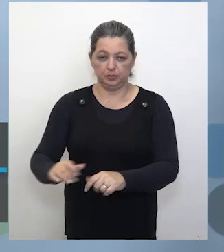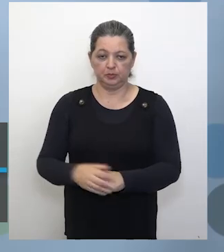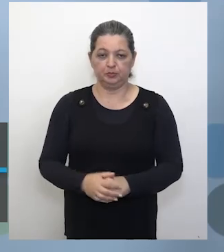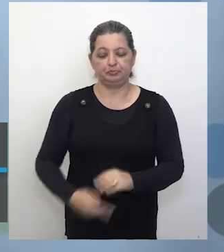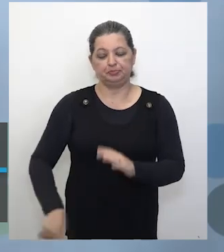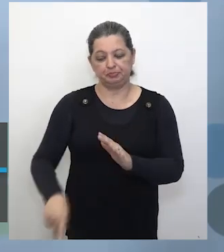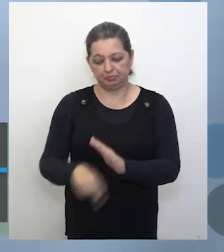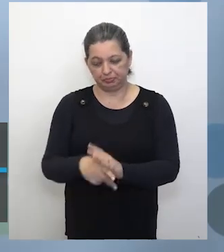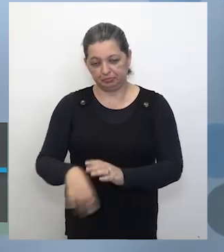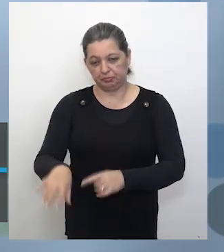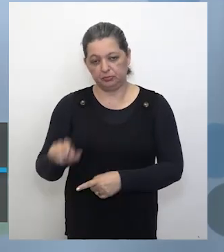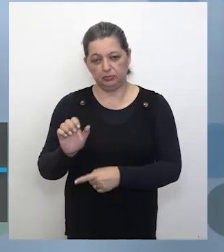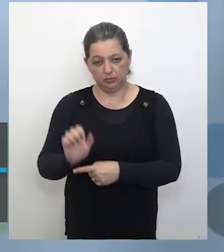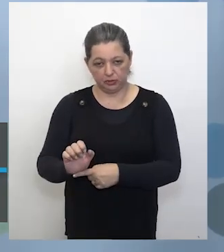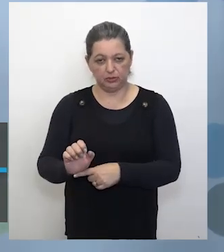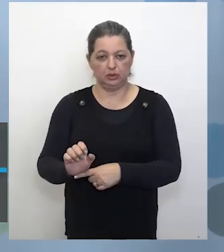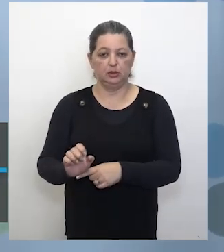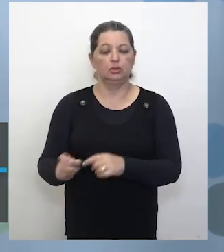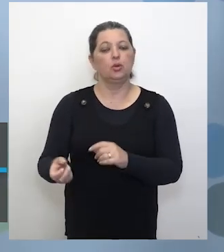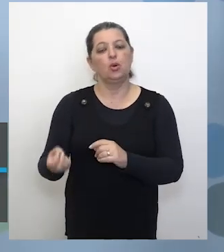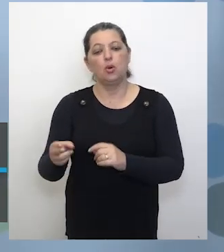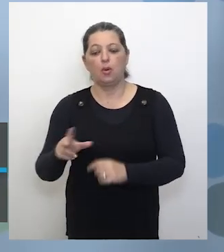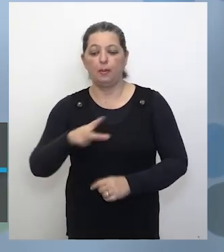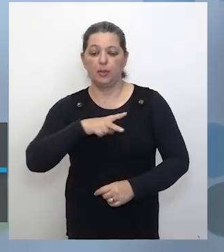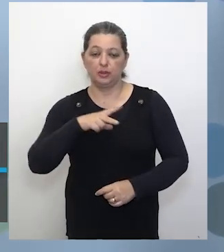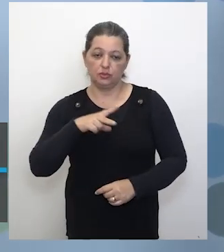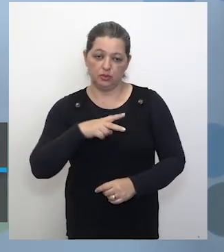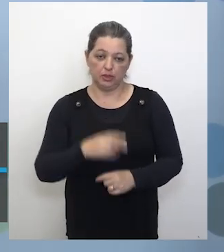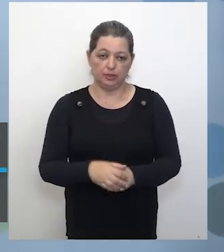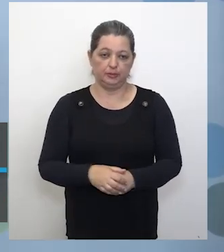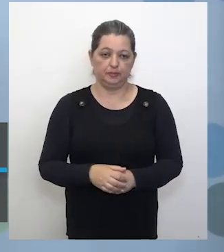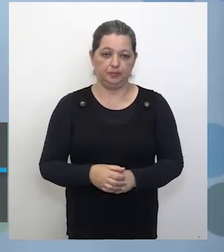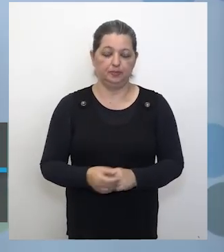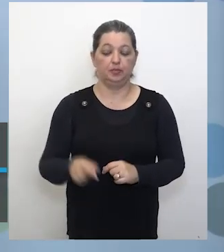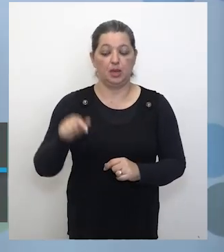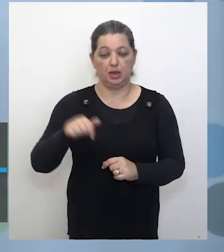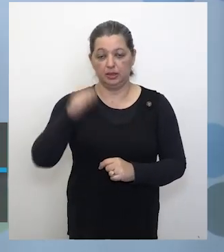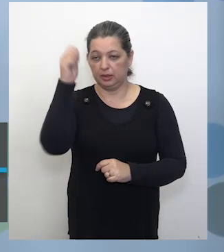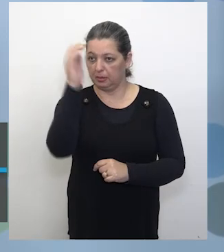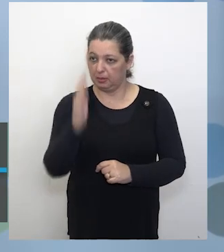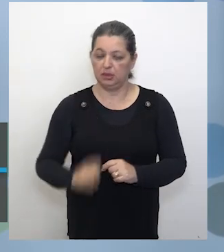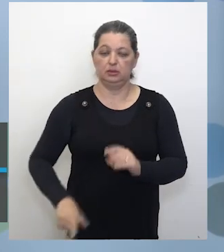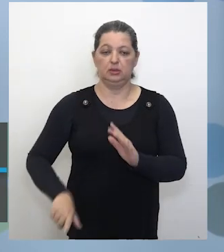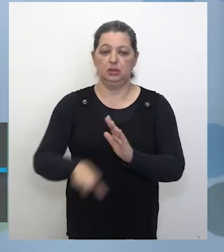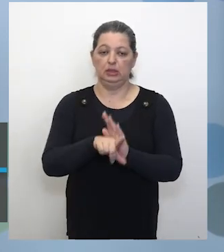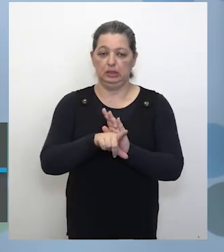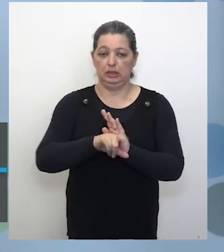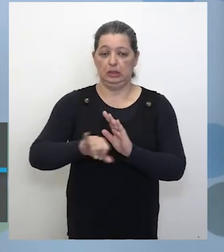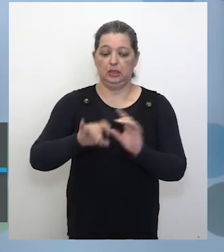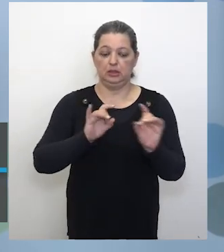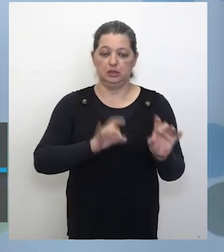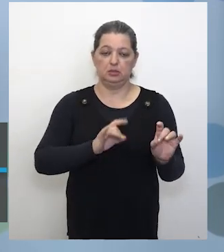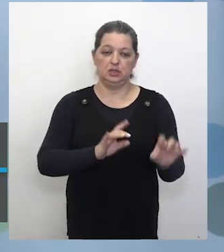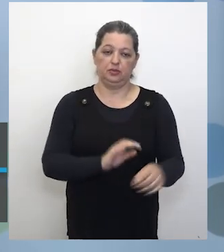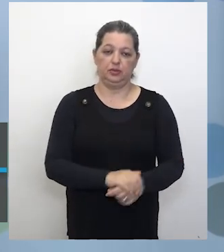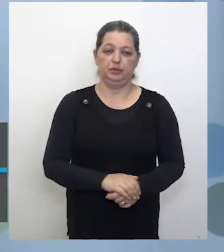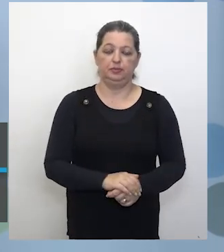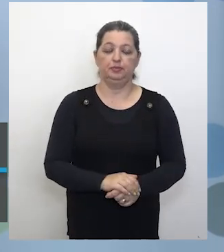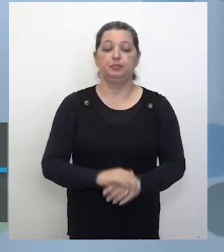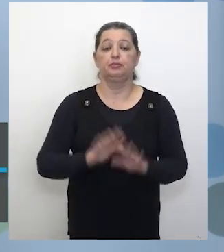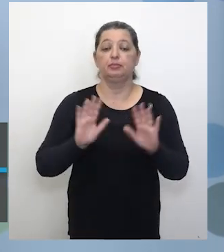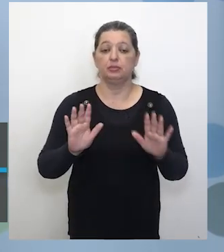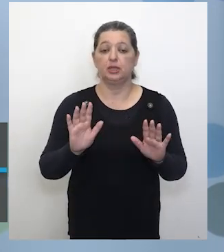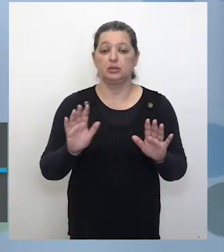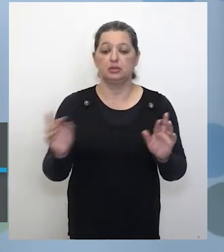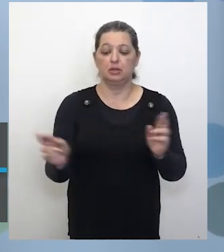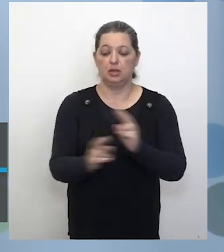ao Estado, a uma propriedade privada, regida aqui no Brasil por leis específicas, né? Mas as relações